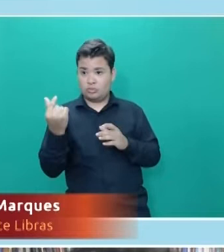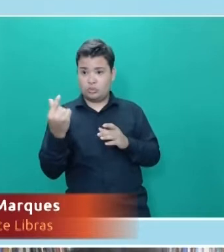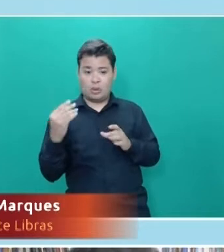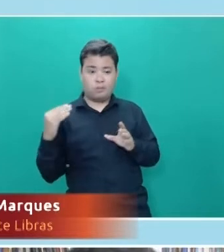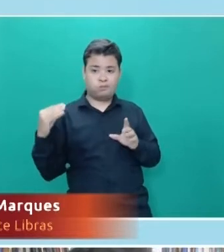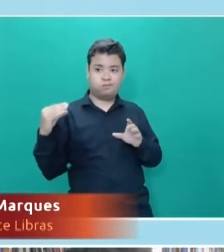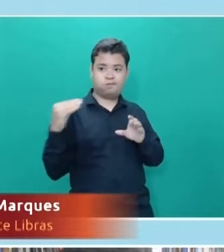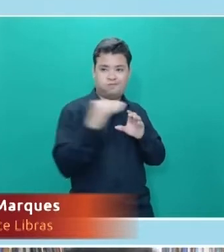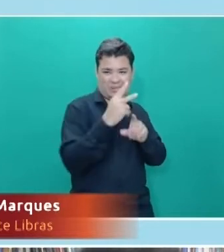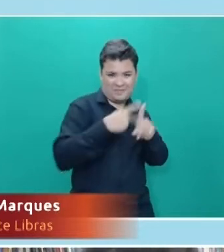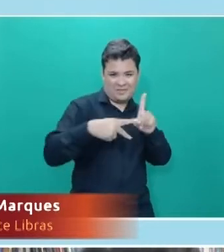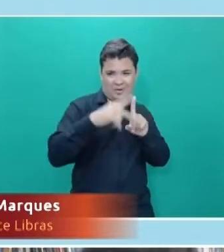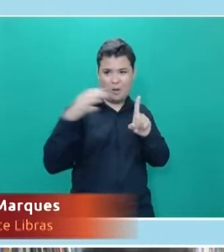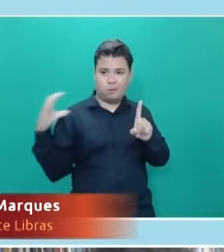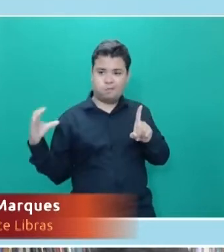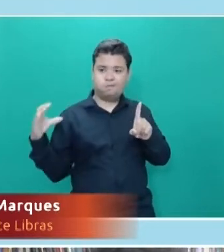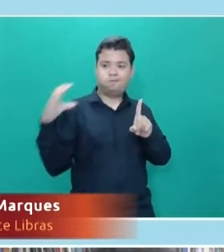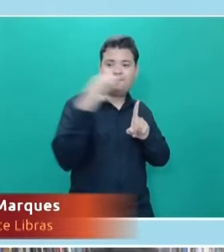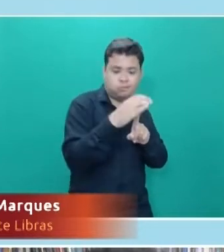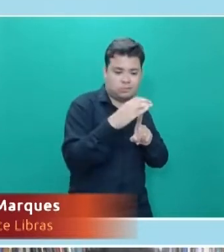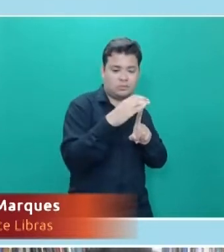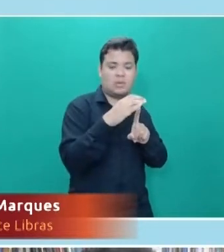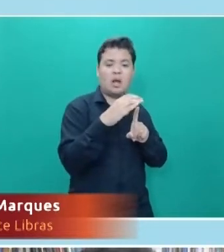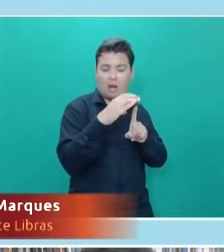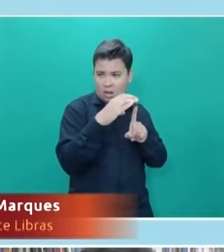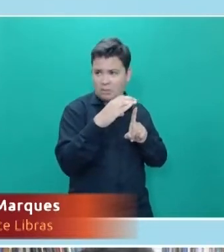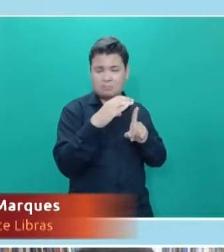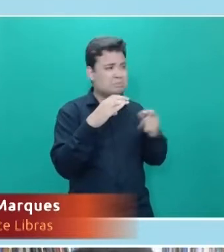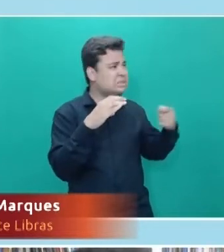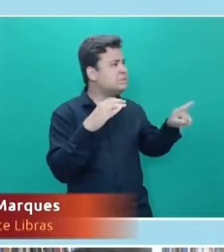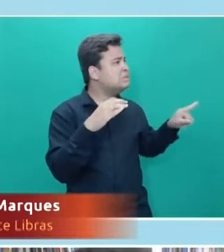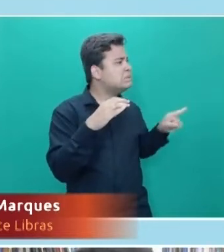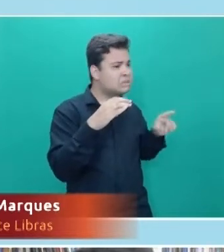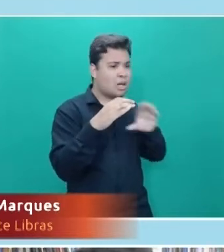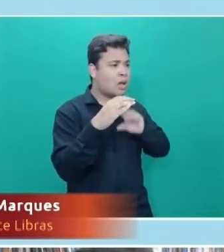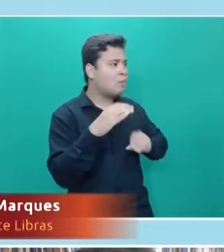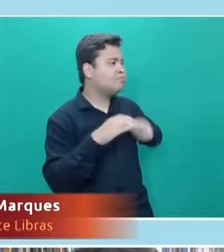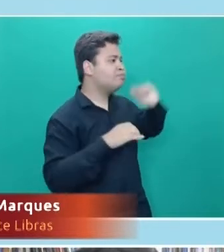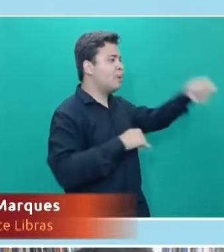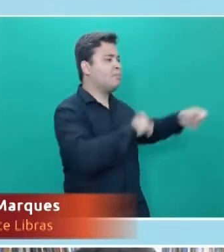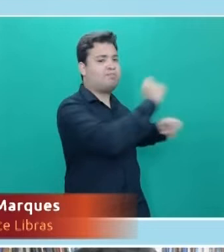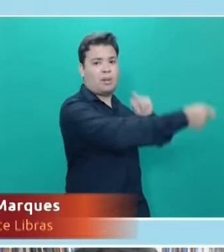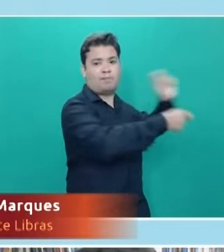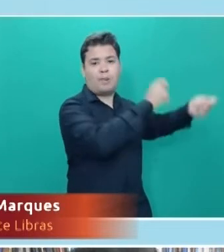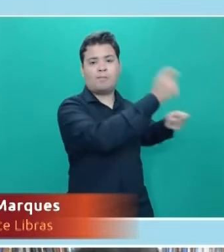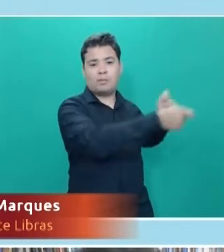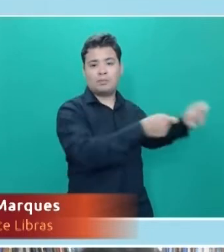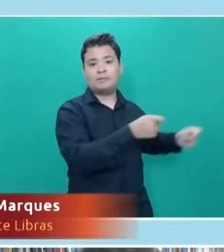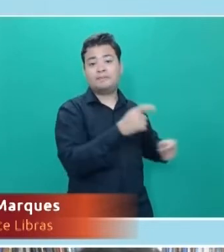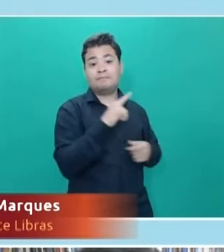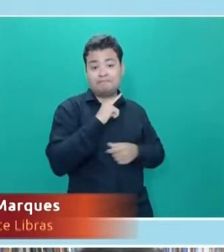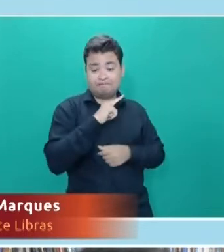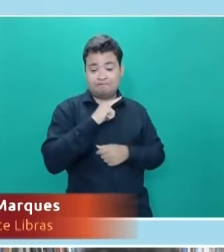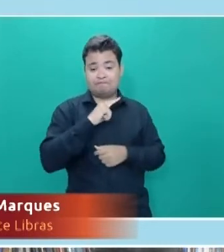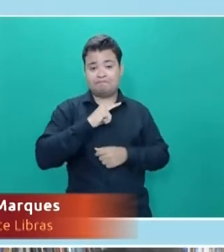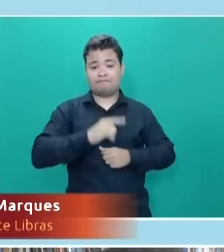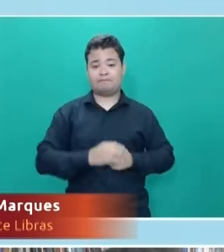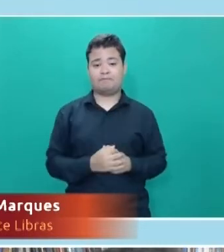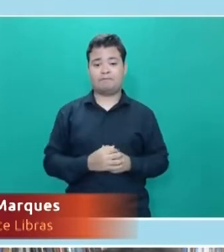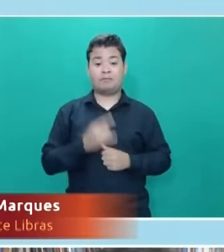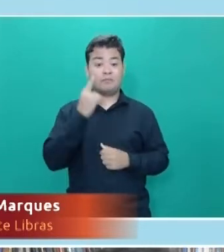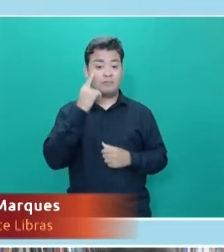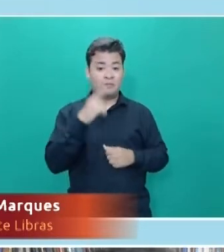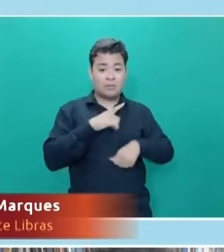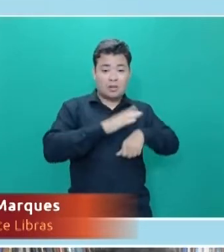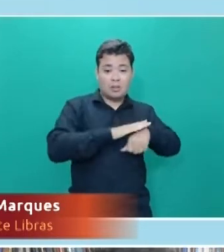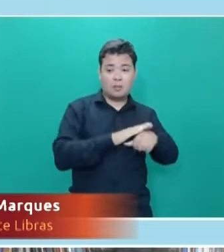tinha um dinheiro lá, ele pegava para outro tipo de despesa. Então, aqui são duas questões. Nós temos um momento conjuntural